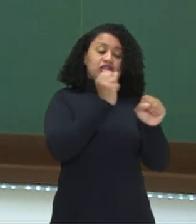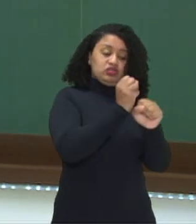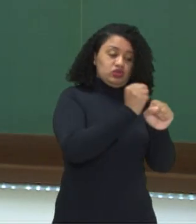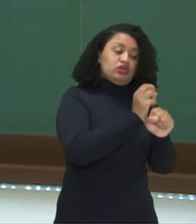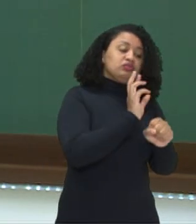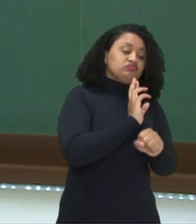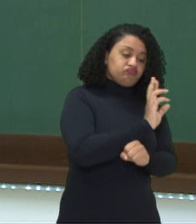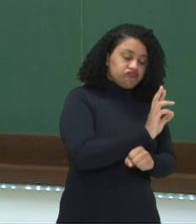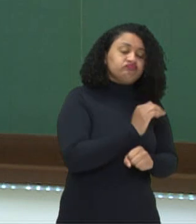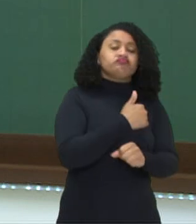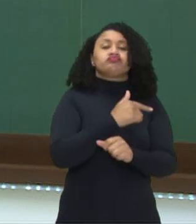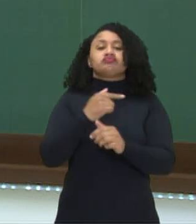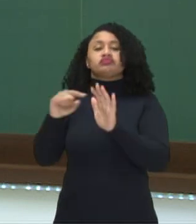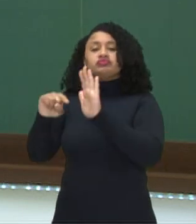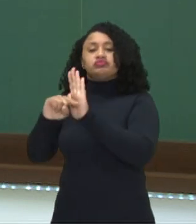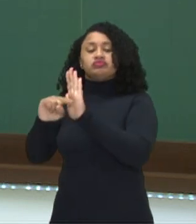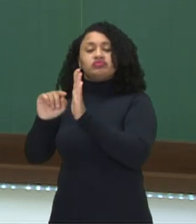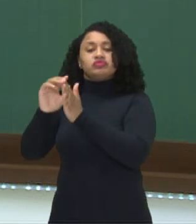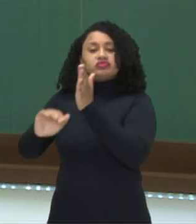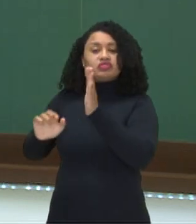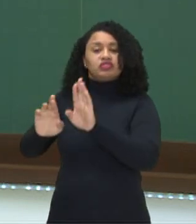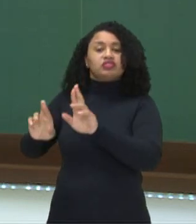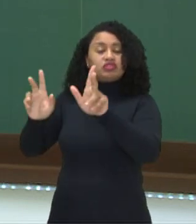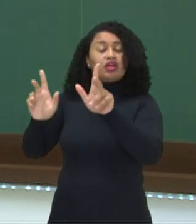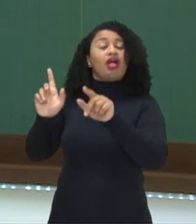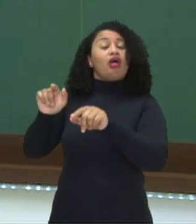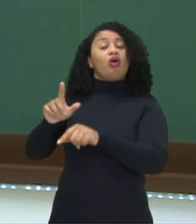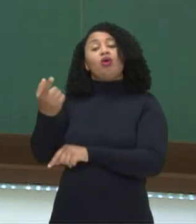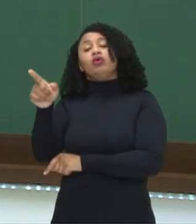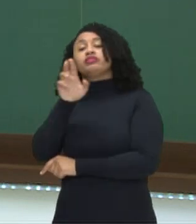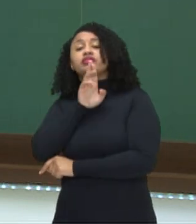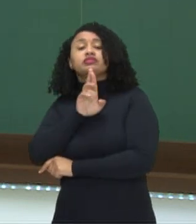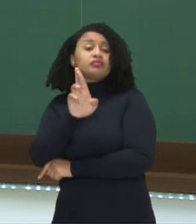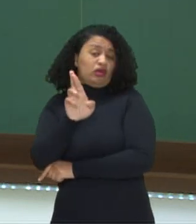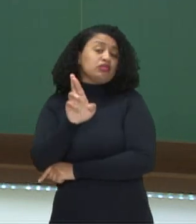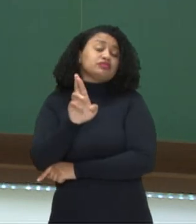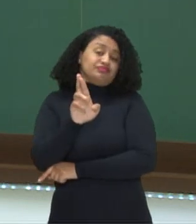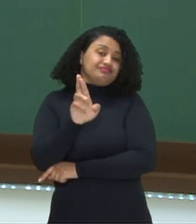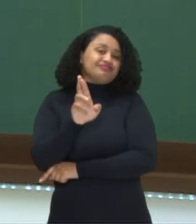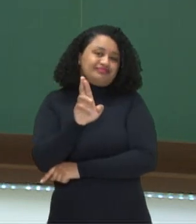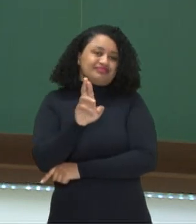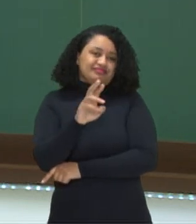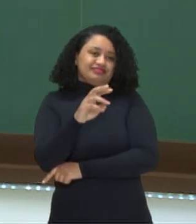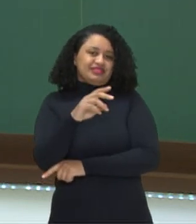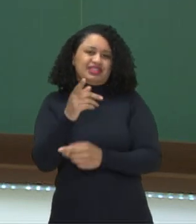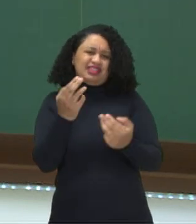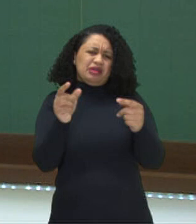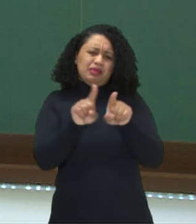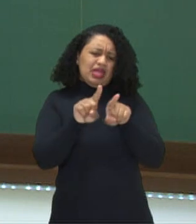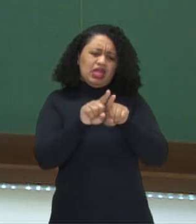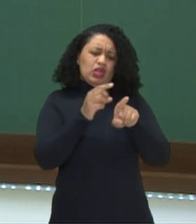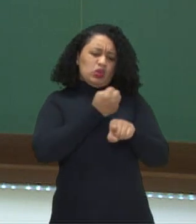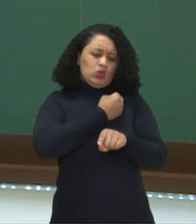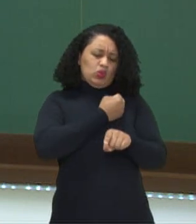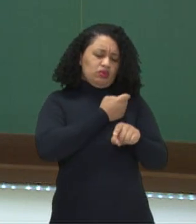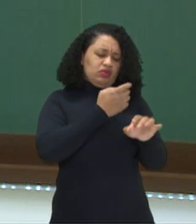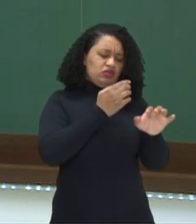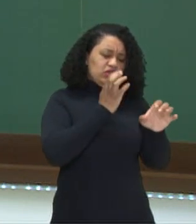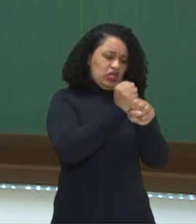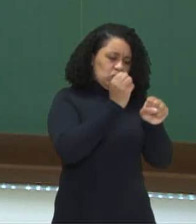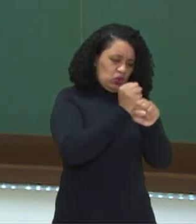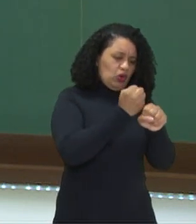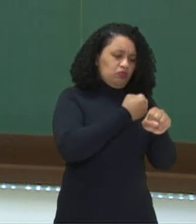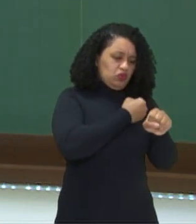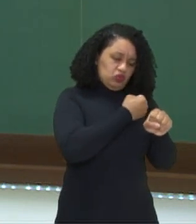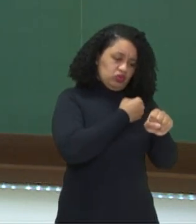e a diferença tem outro, né, pessoal? Mesma coisa quando é número. Quando você soma número, tem um resultado. Quando você faz a diferença